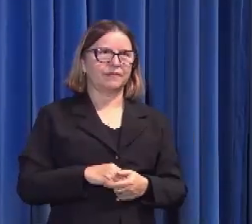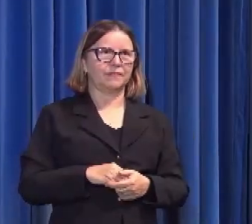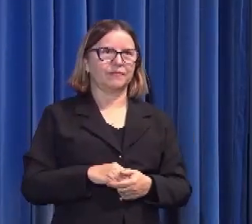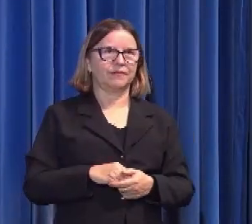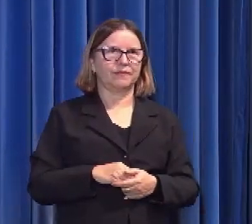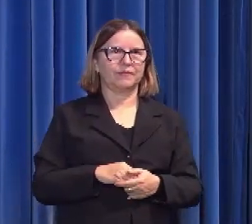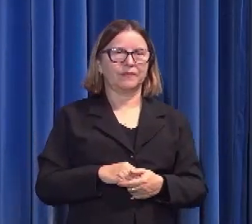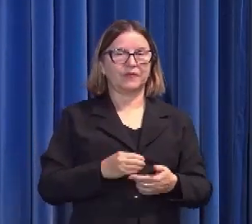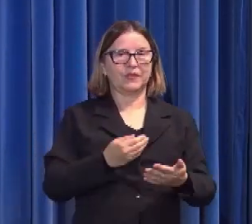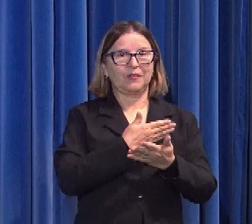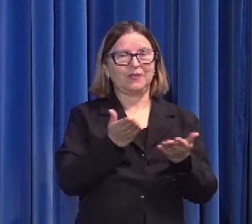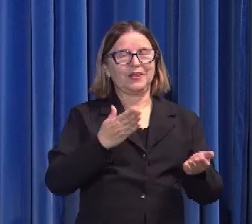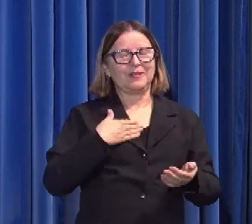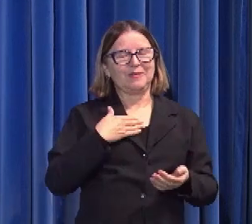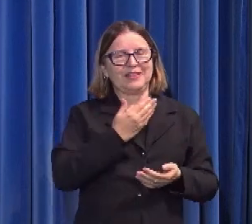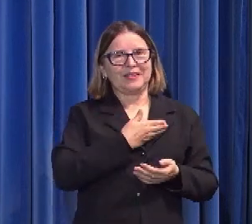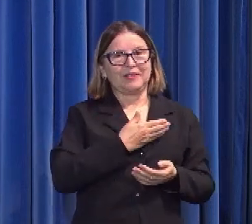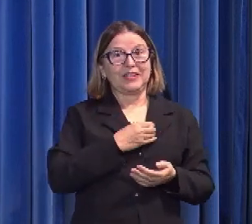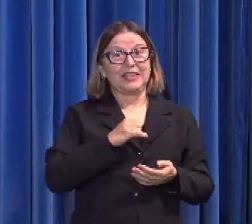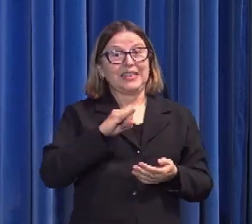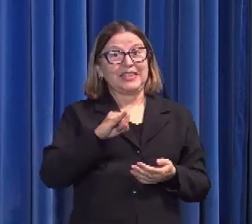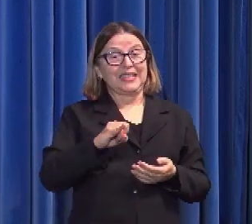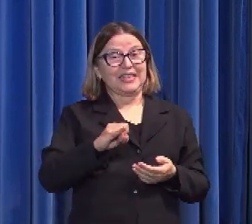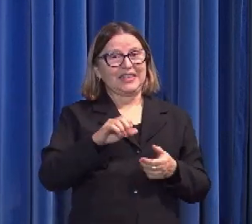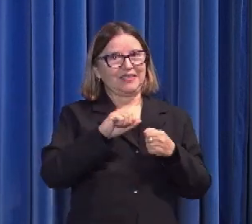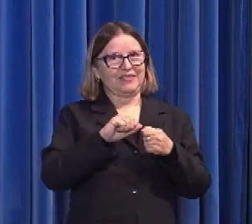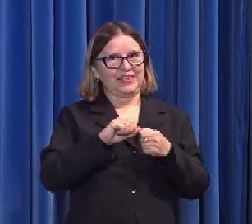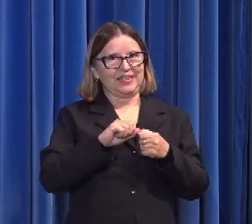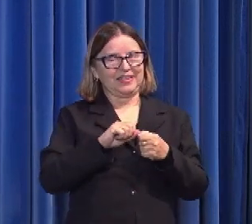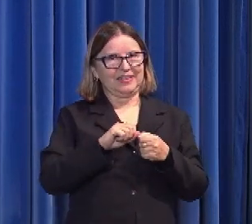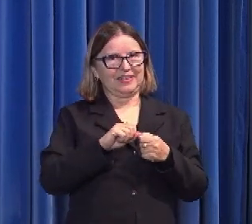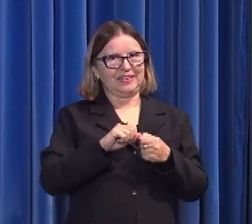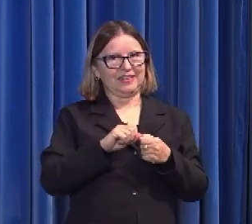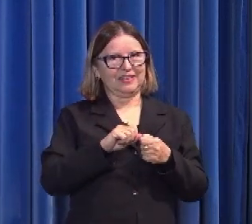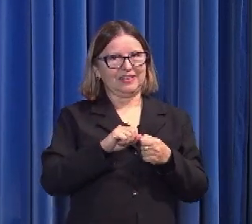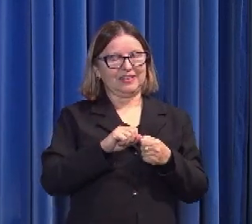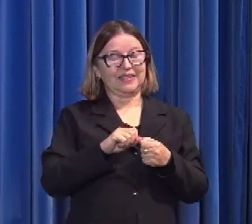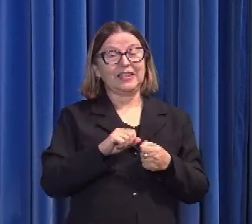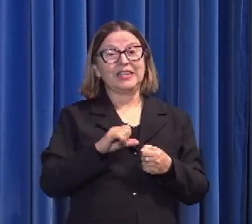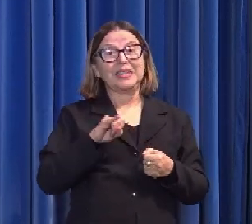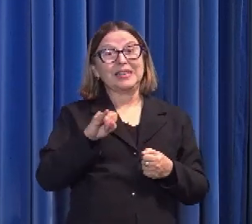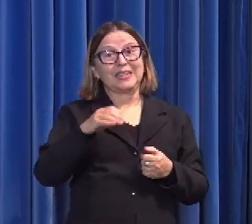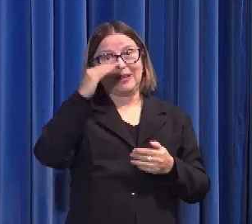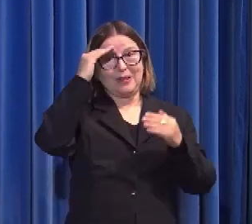eu posso os meus amigos se fazeis o que Eu vos mando um